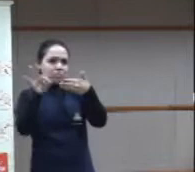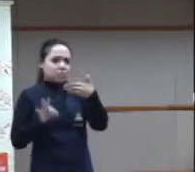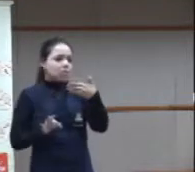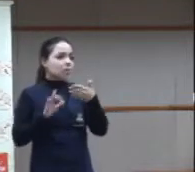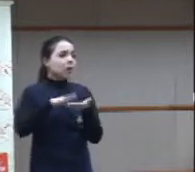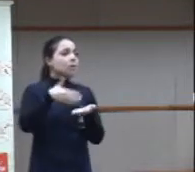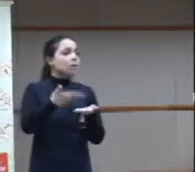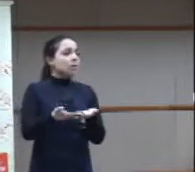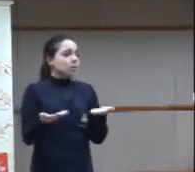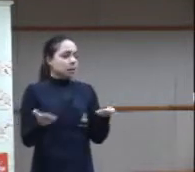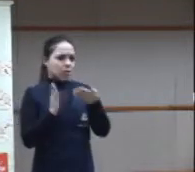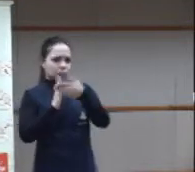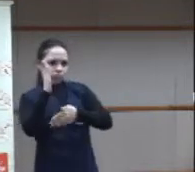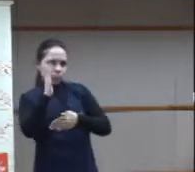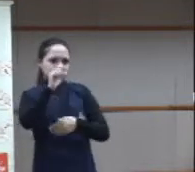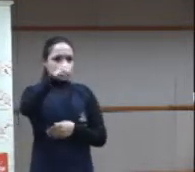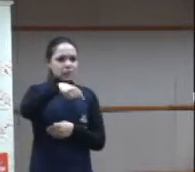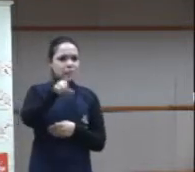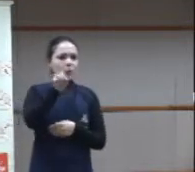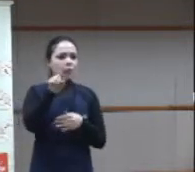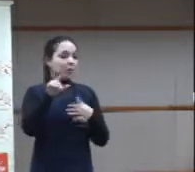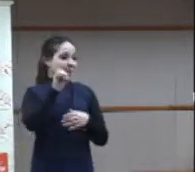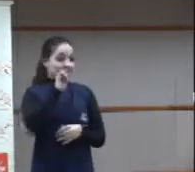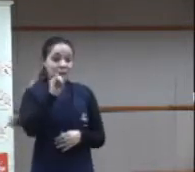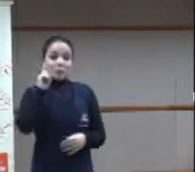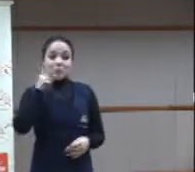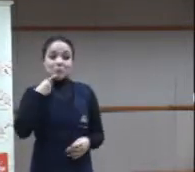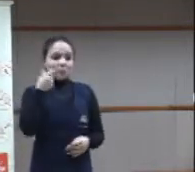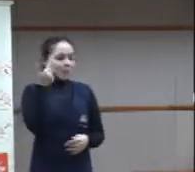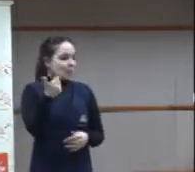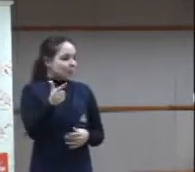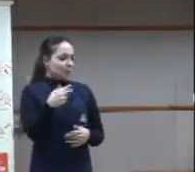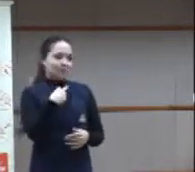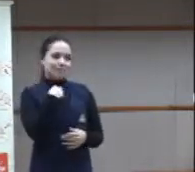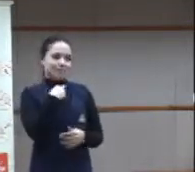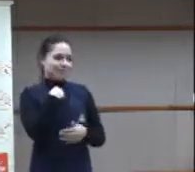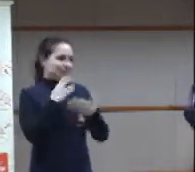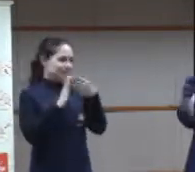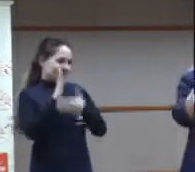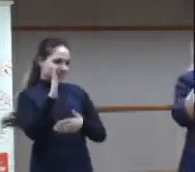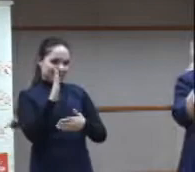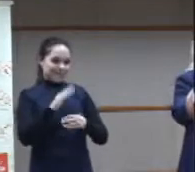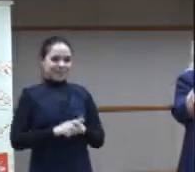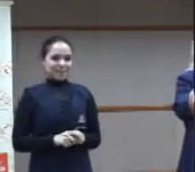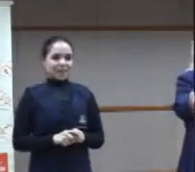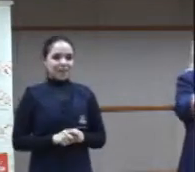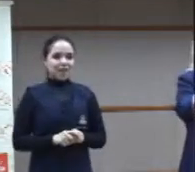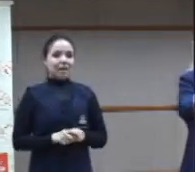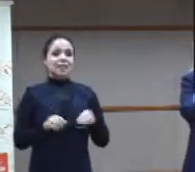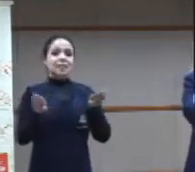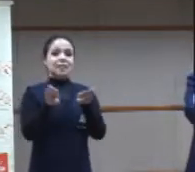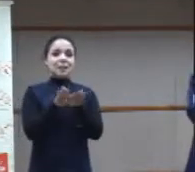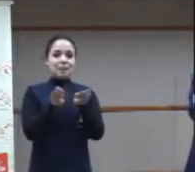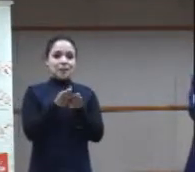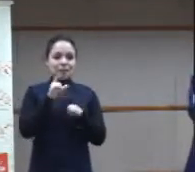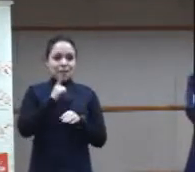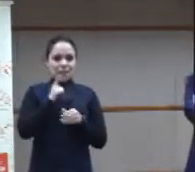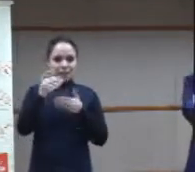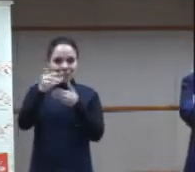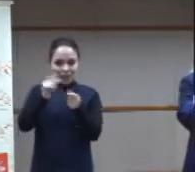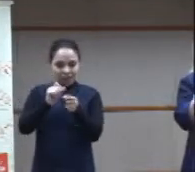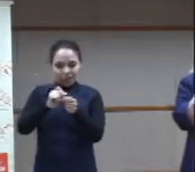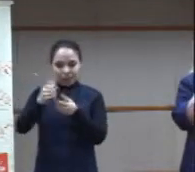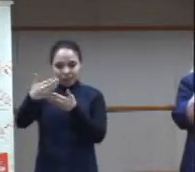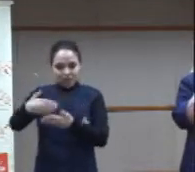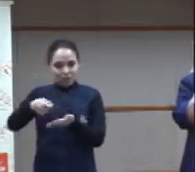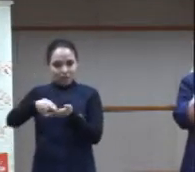o processo de avaliação. Então, sem elas, nós não temos legitimidade. Eles fazem uma prova oral e